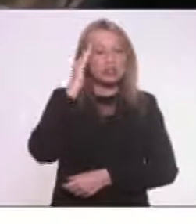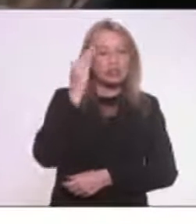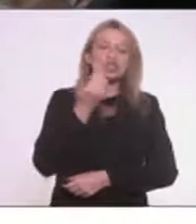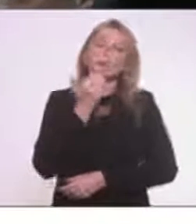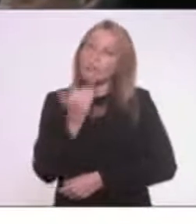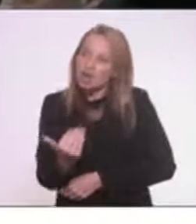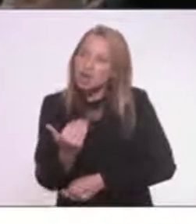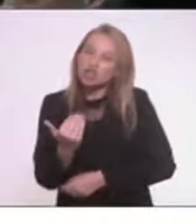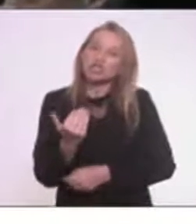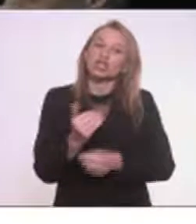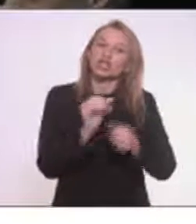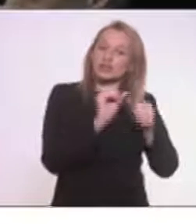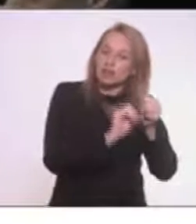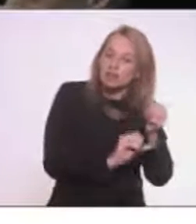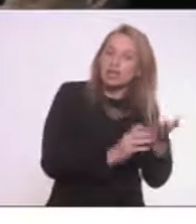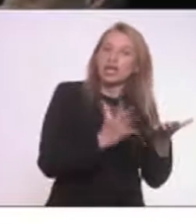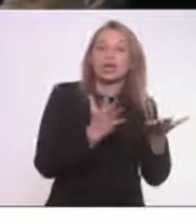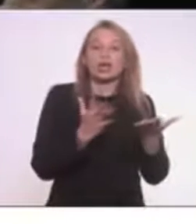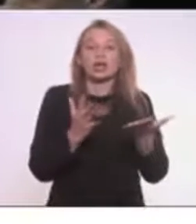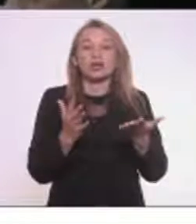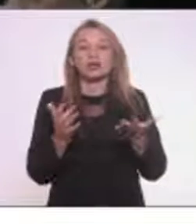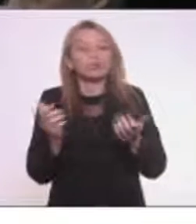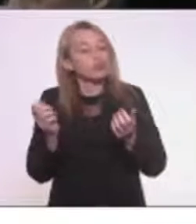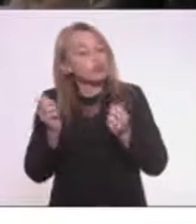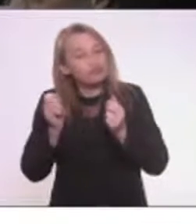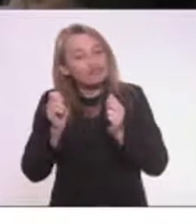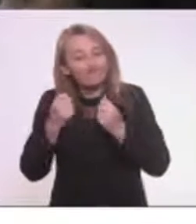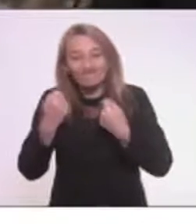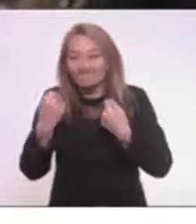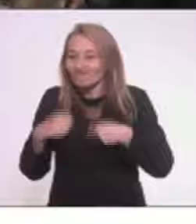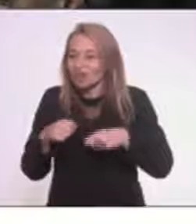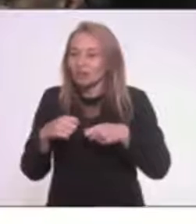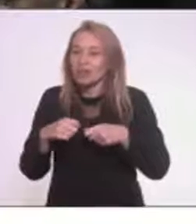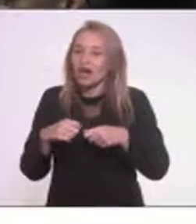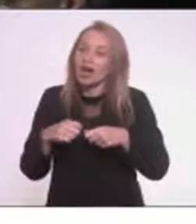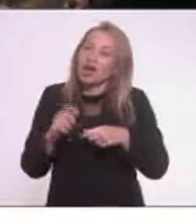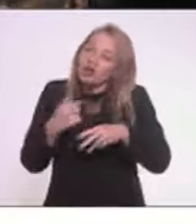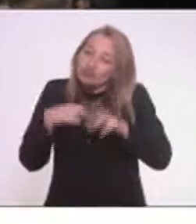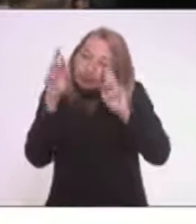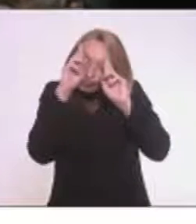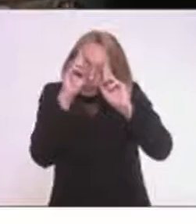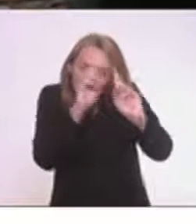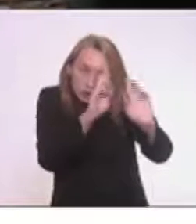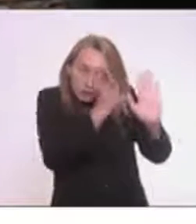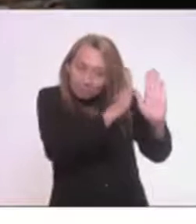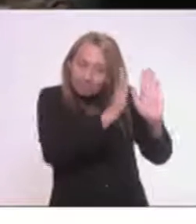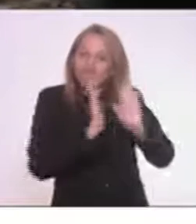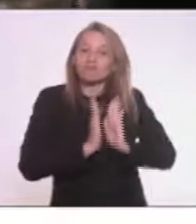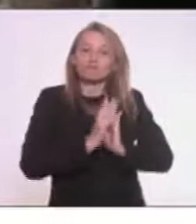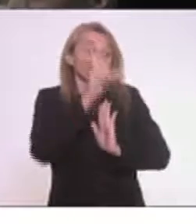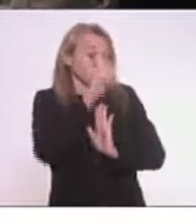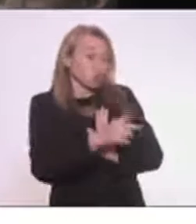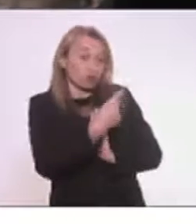pedir, de fazer, mas não dá, o deputado não abre mão, a gente respeita. É sagrado o direito do deputado.